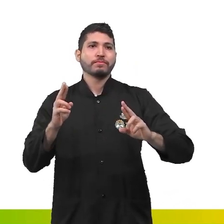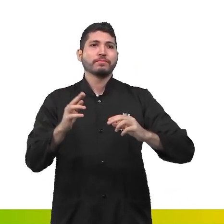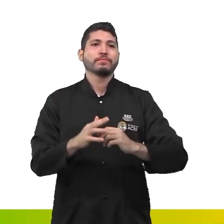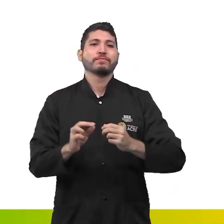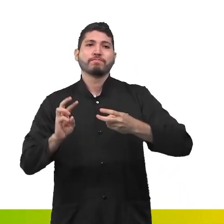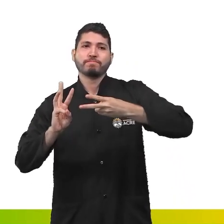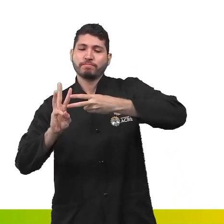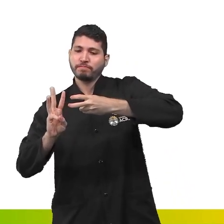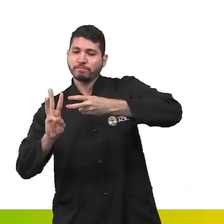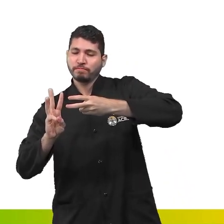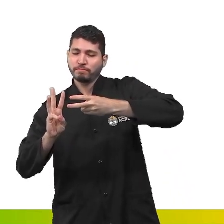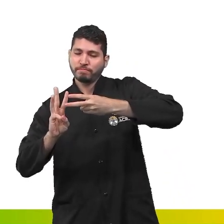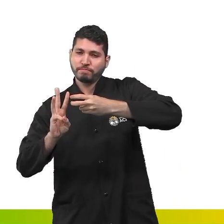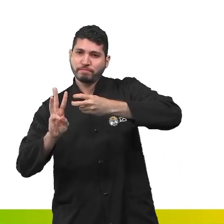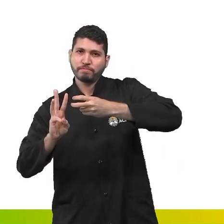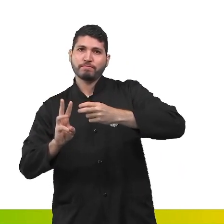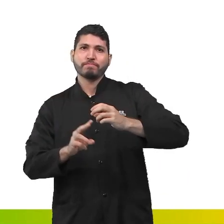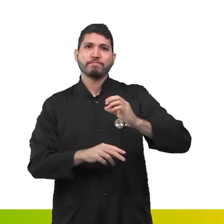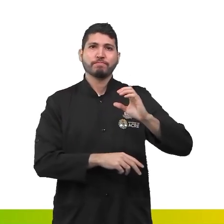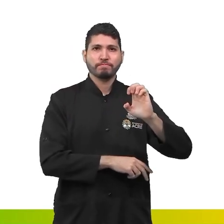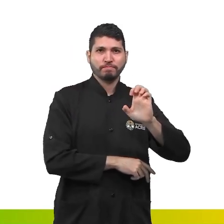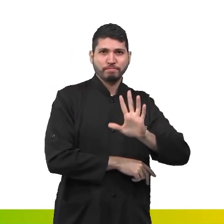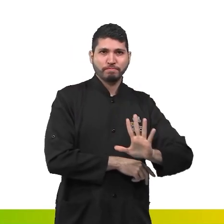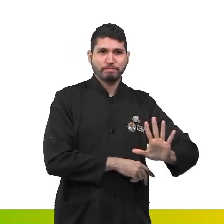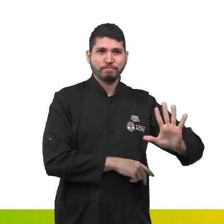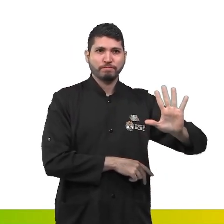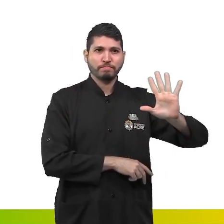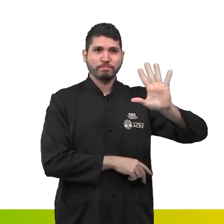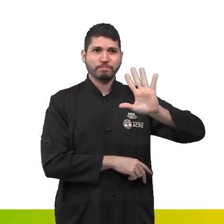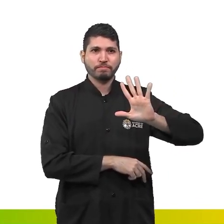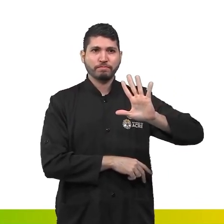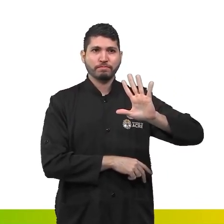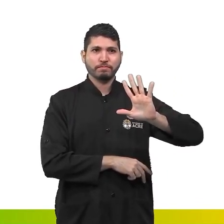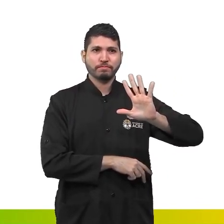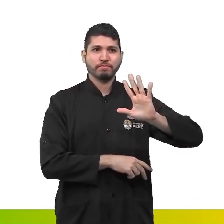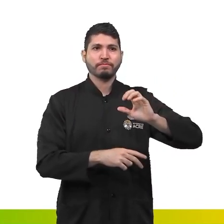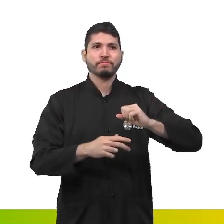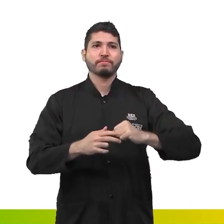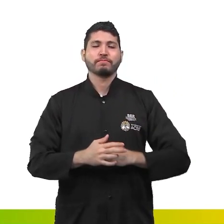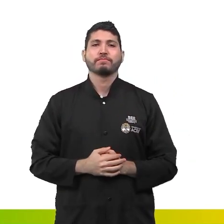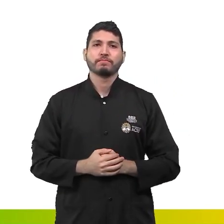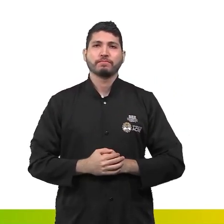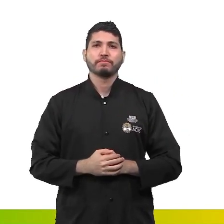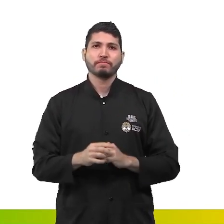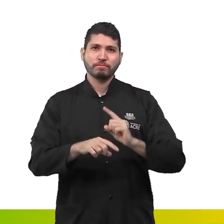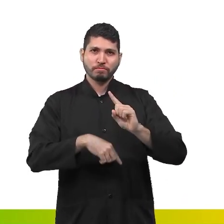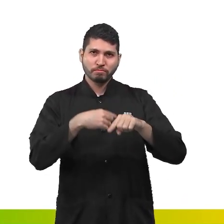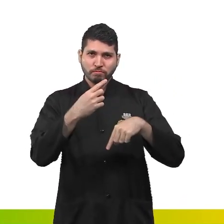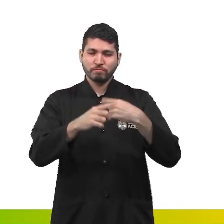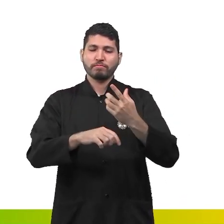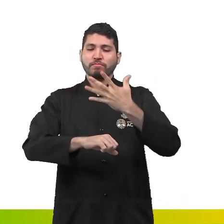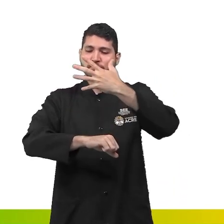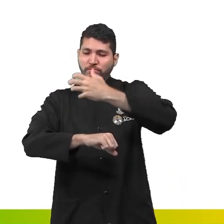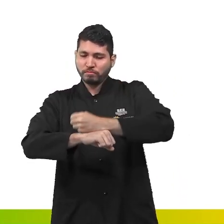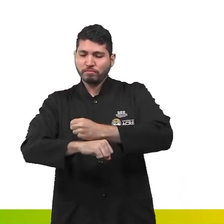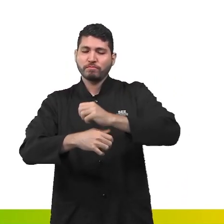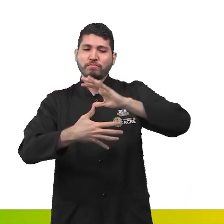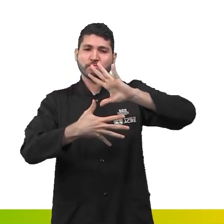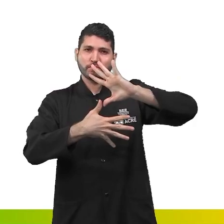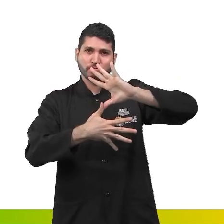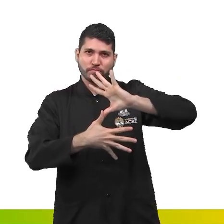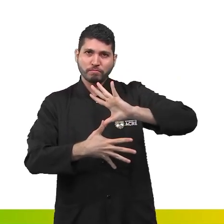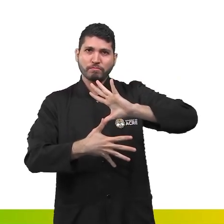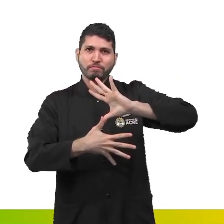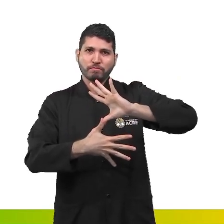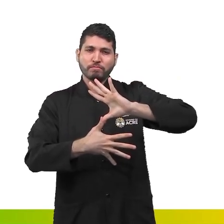e o colonizado. A conquista e a colonização das Américas